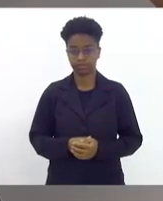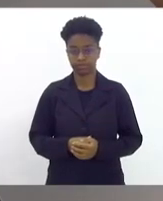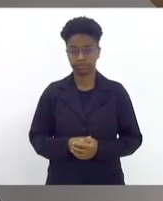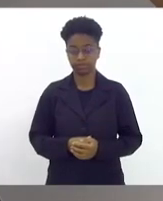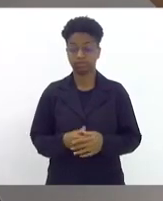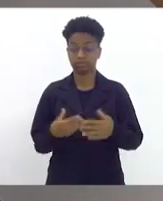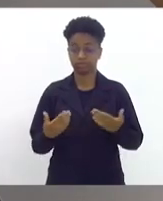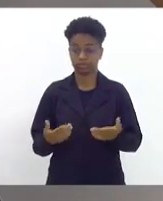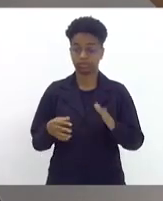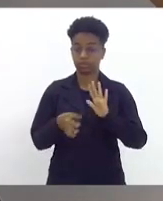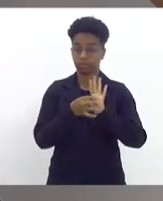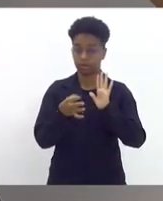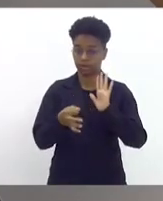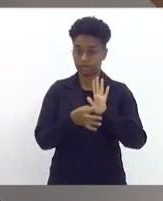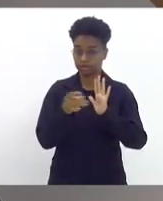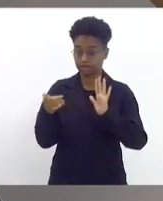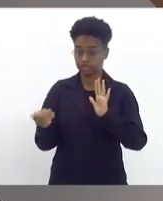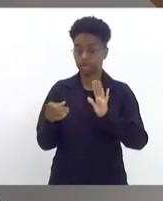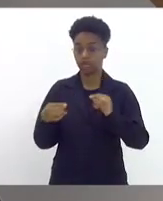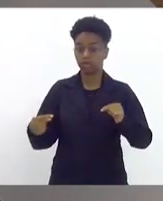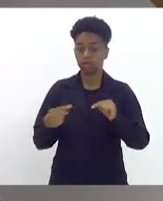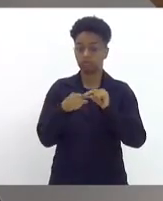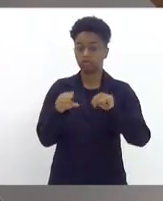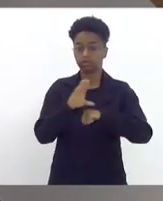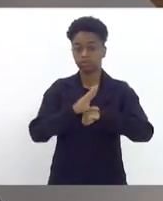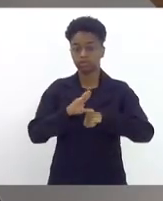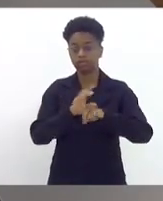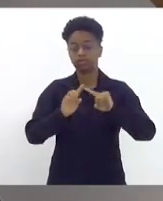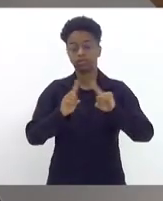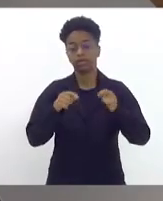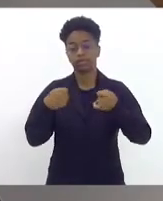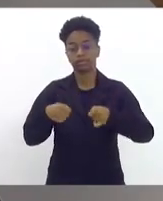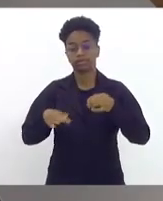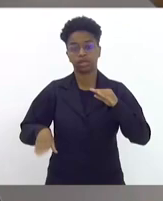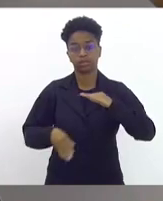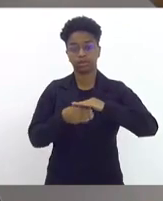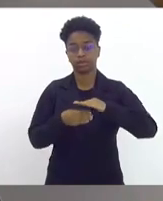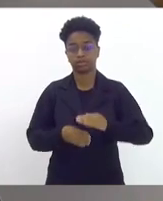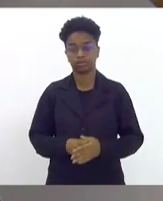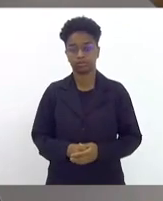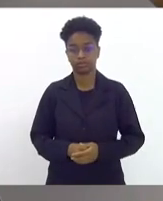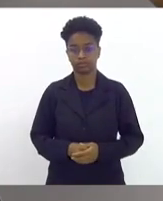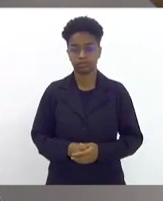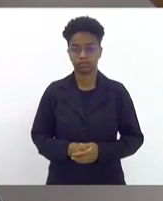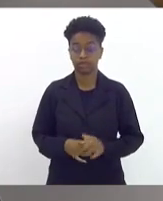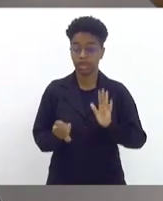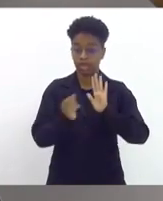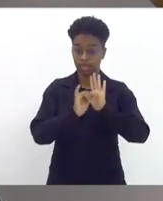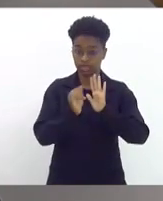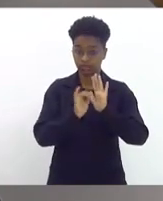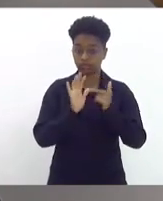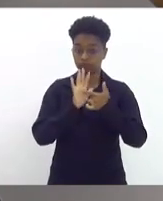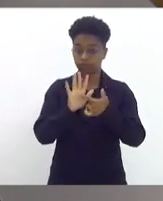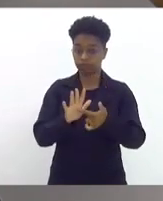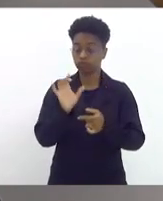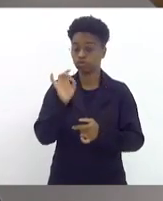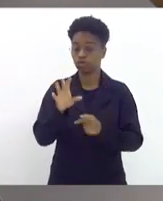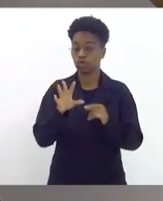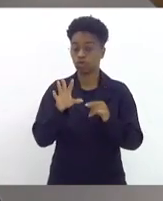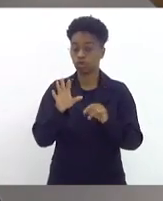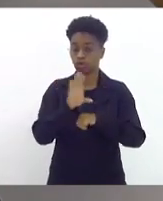parecer Deputado Fred é pela constitucionalidade com emendas no edital tava constitucionalidade Deputado